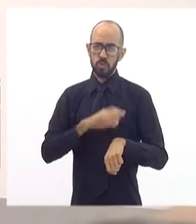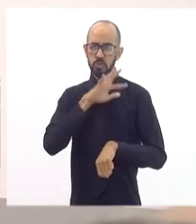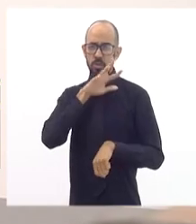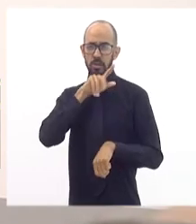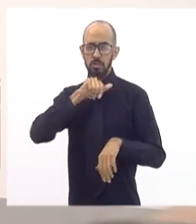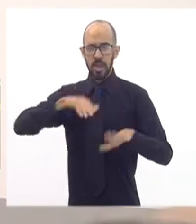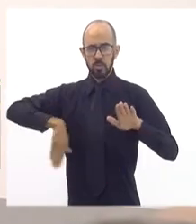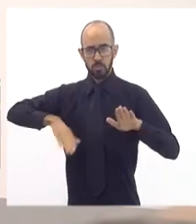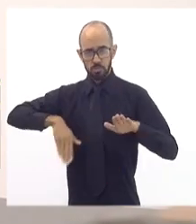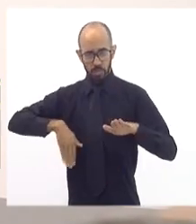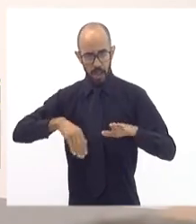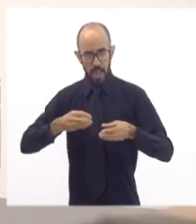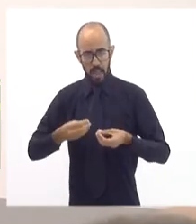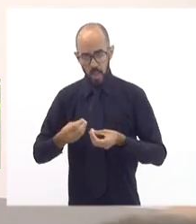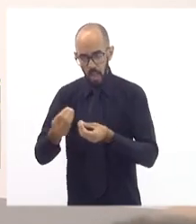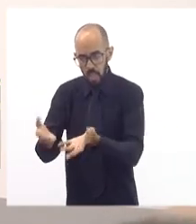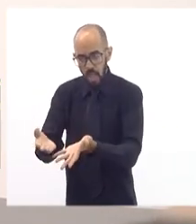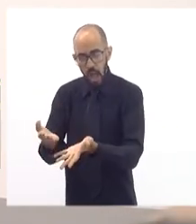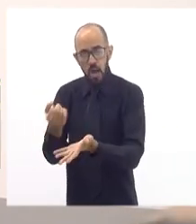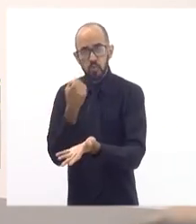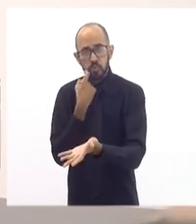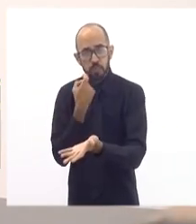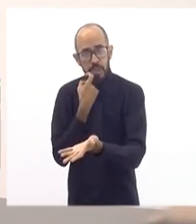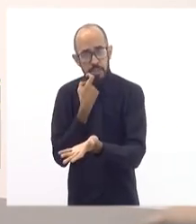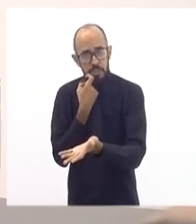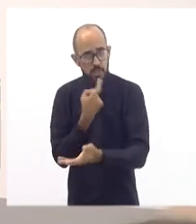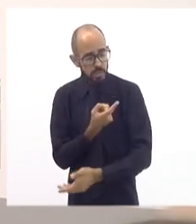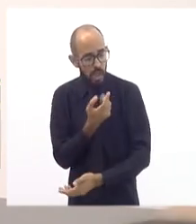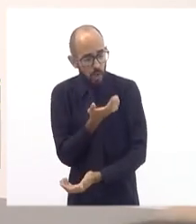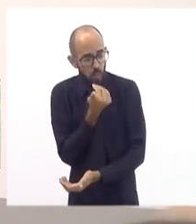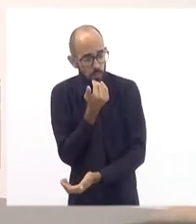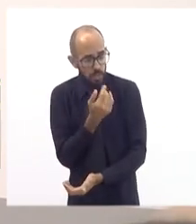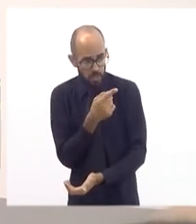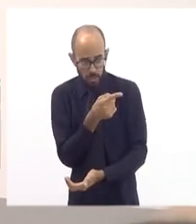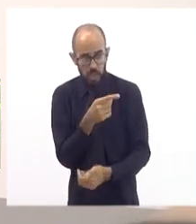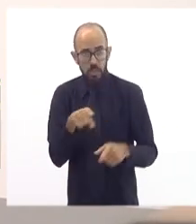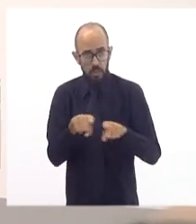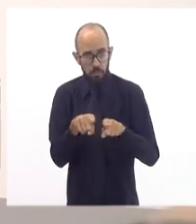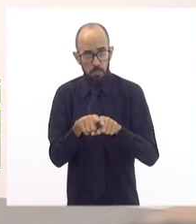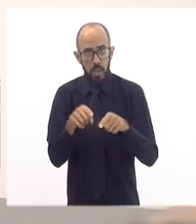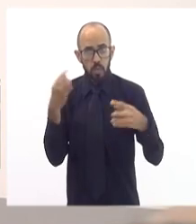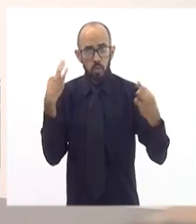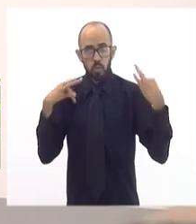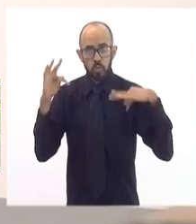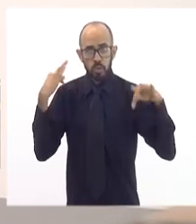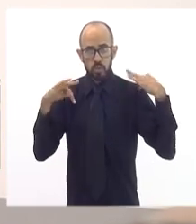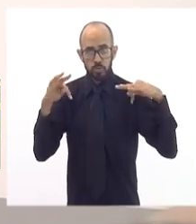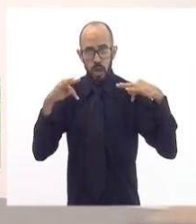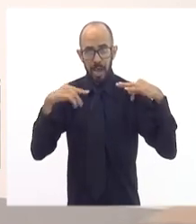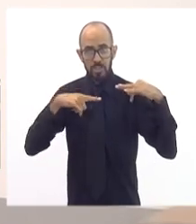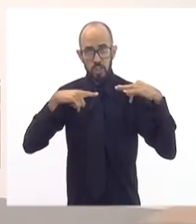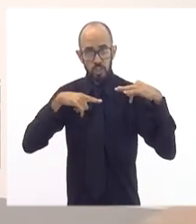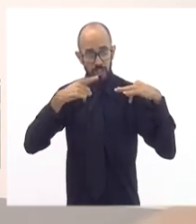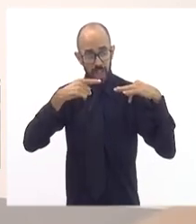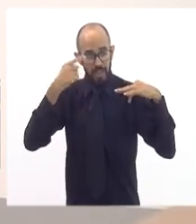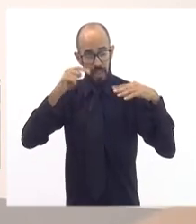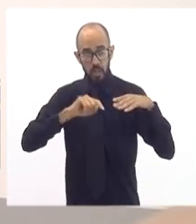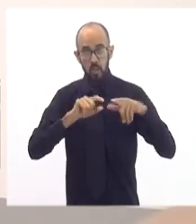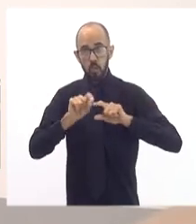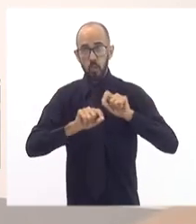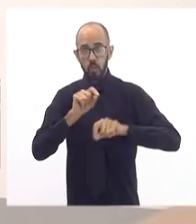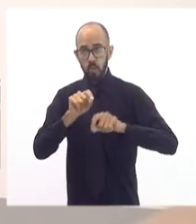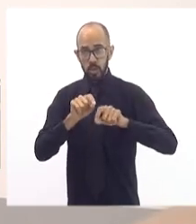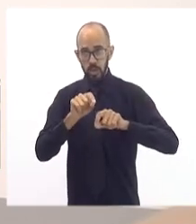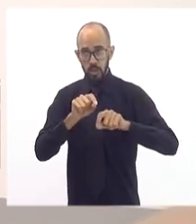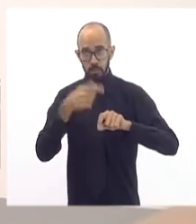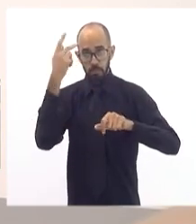que alimenta os pescadores EA fauna Marinha aqui que gera é turismo nós temos atores naquela região não dá um tempo só empresa nós